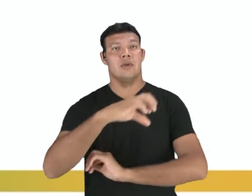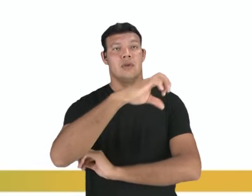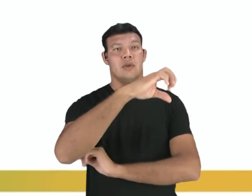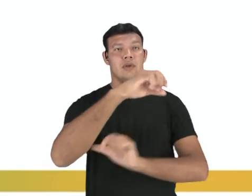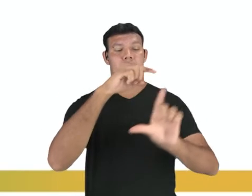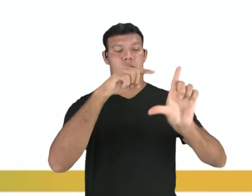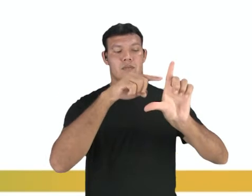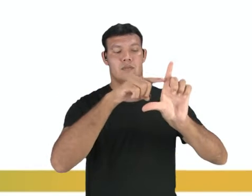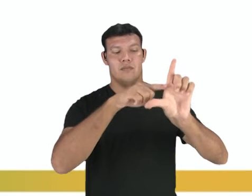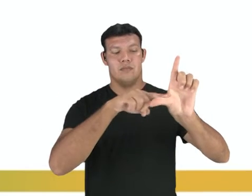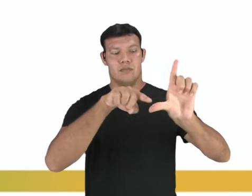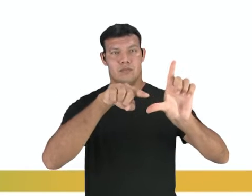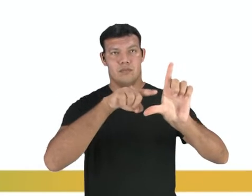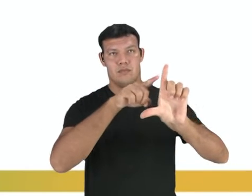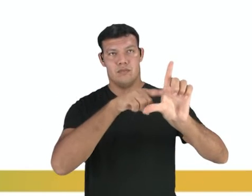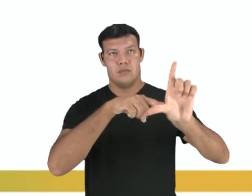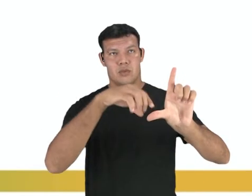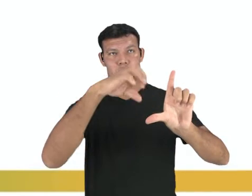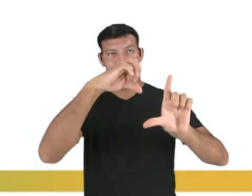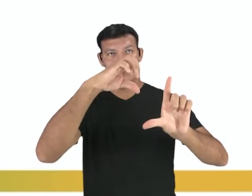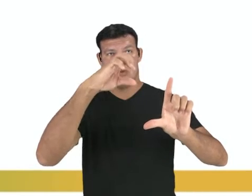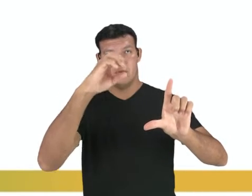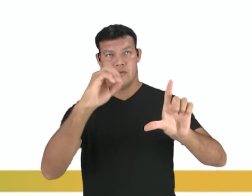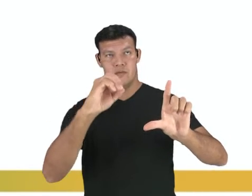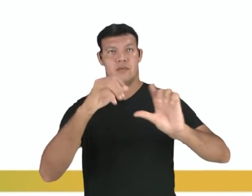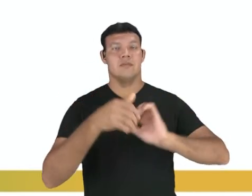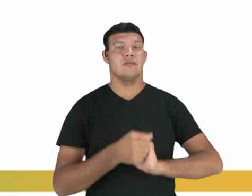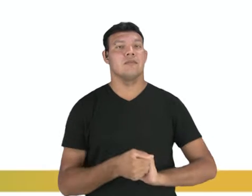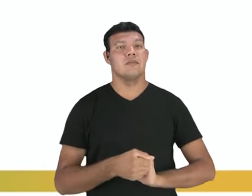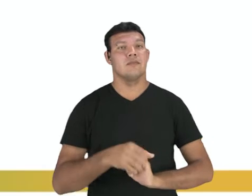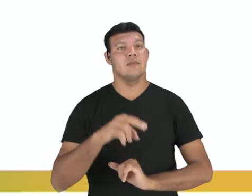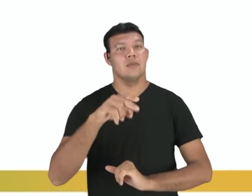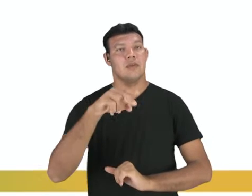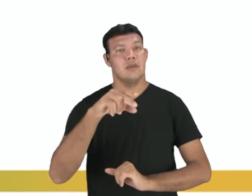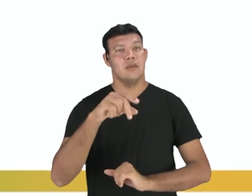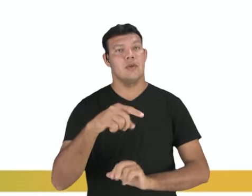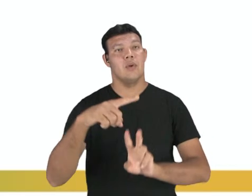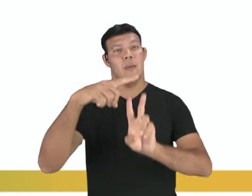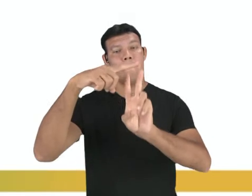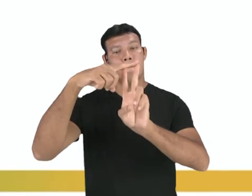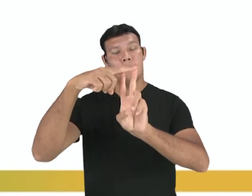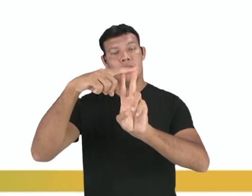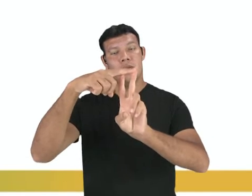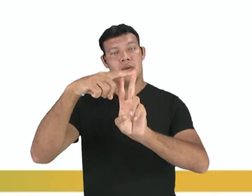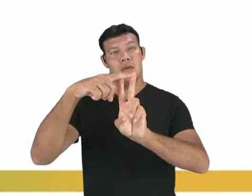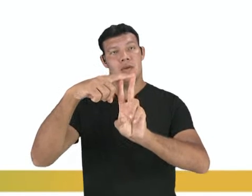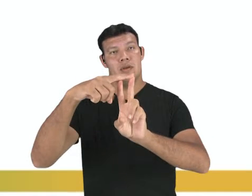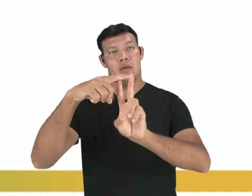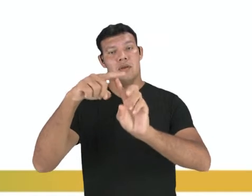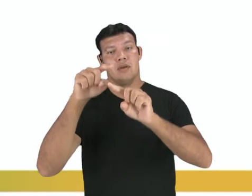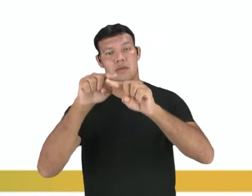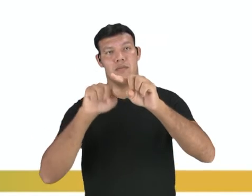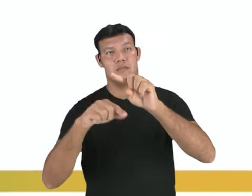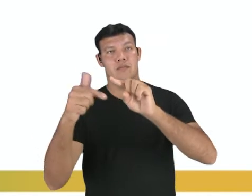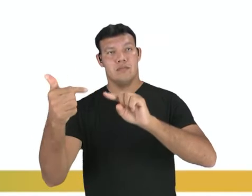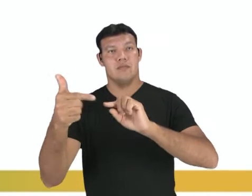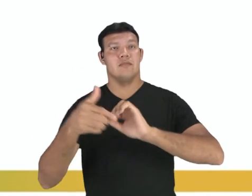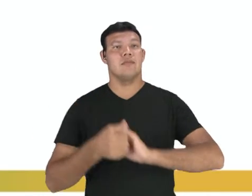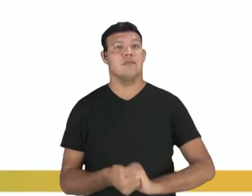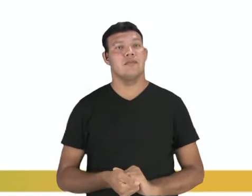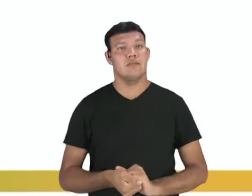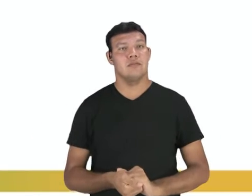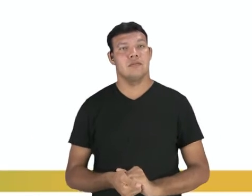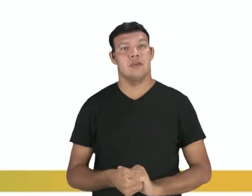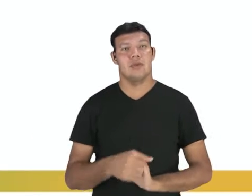graus e sobre dois um ângulo de 90 graus Ah tá e 45 graus